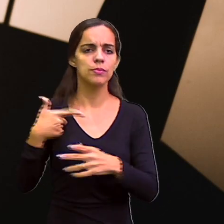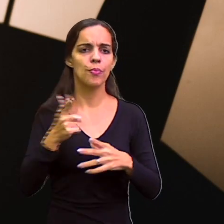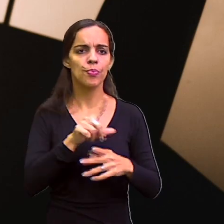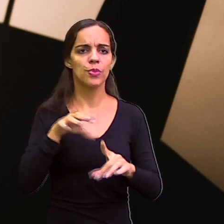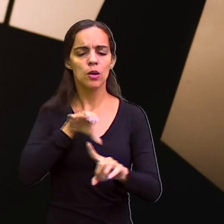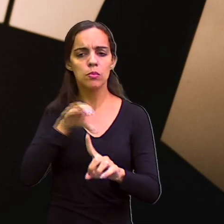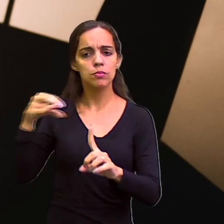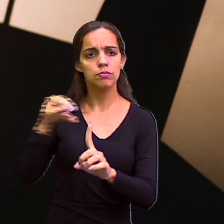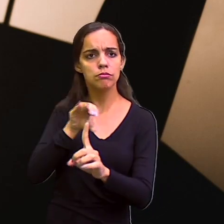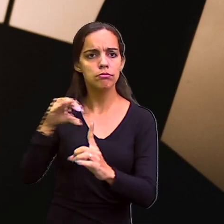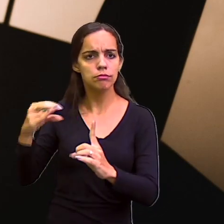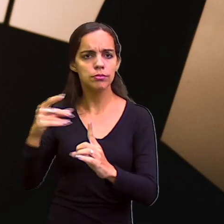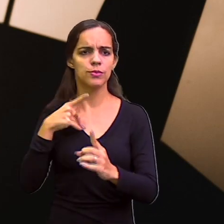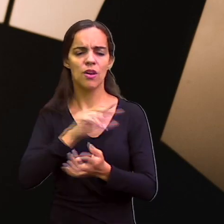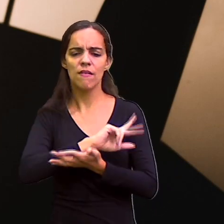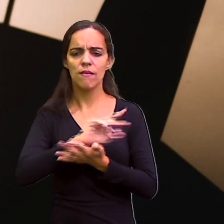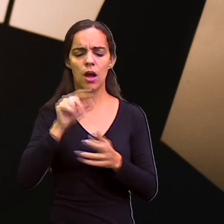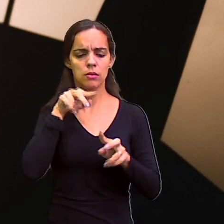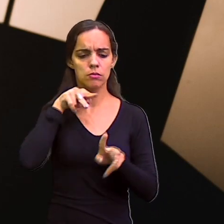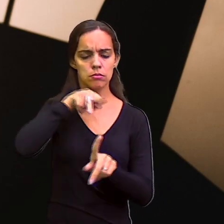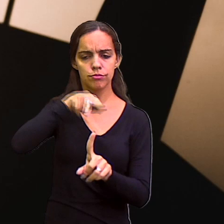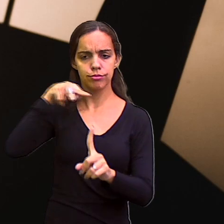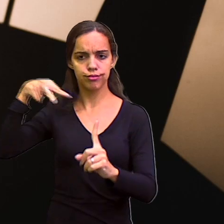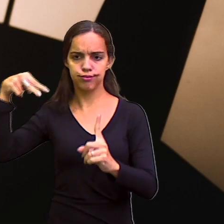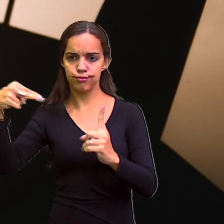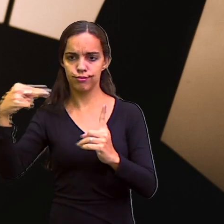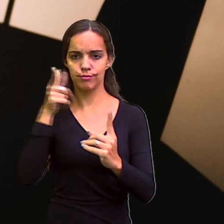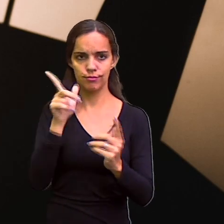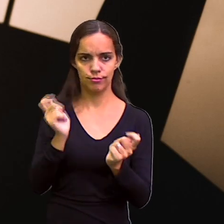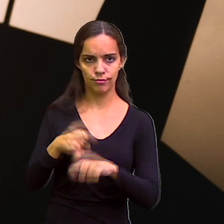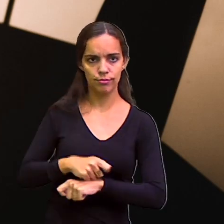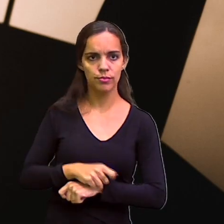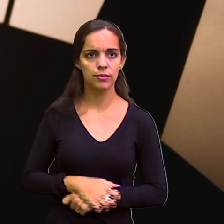diferentes ângulos produz vários pontos de vista para um objeto.